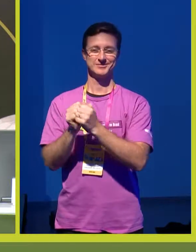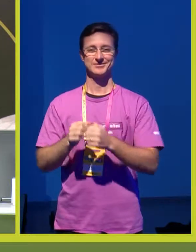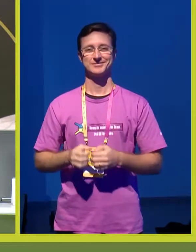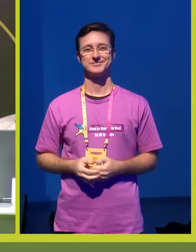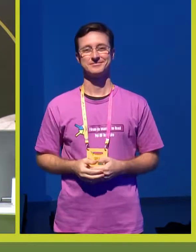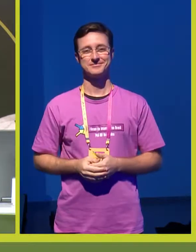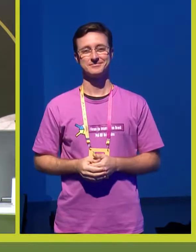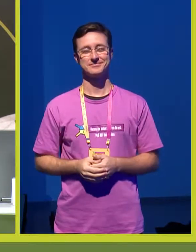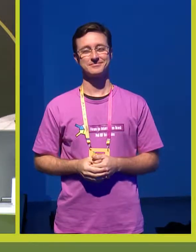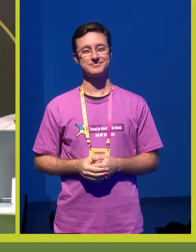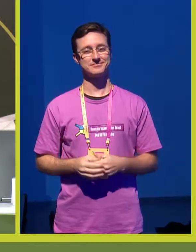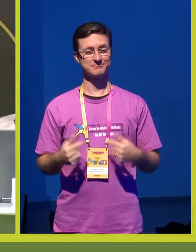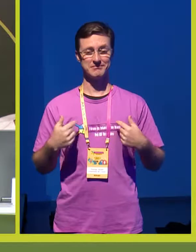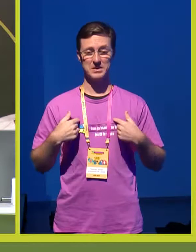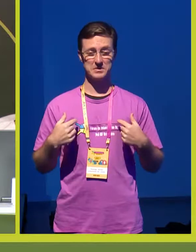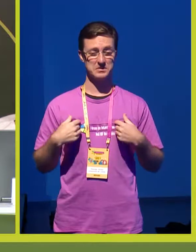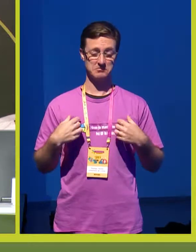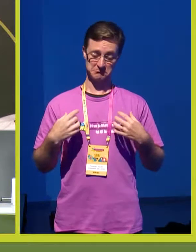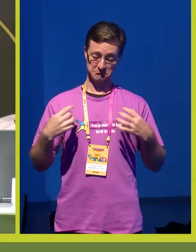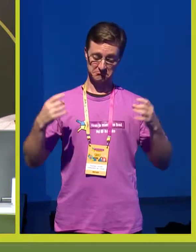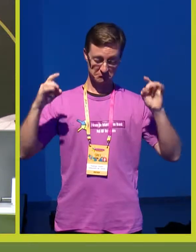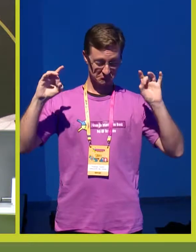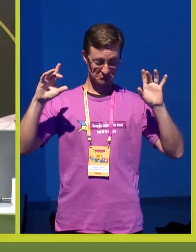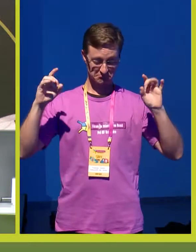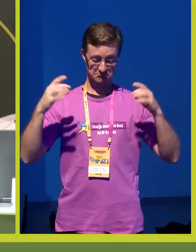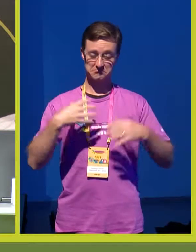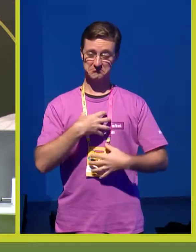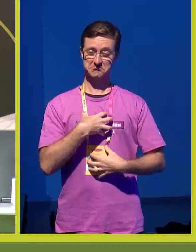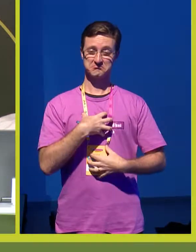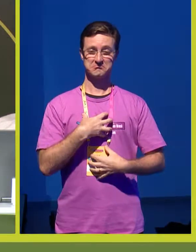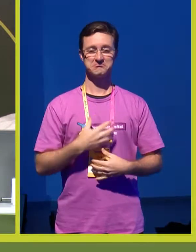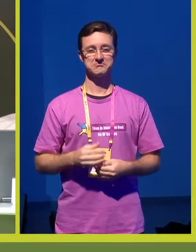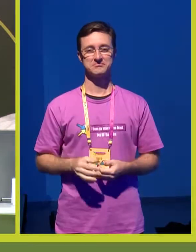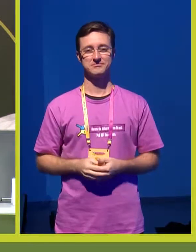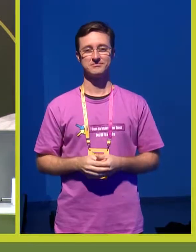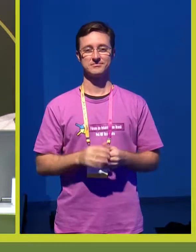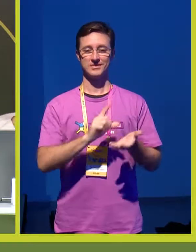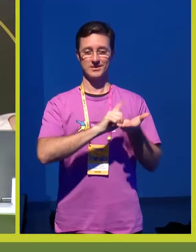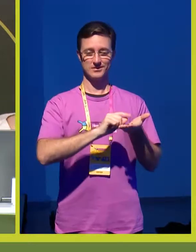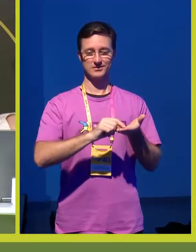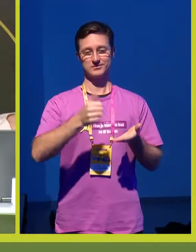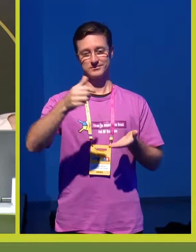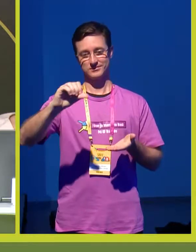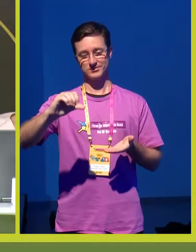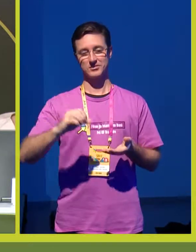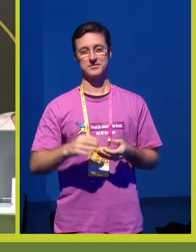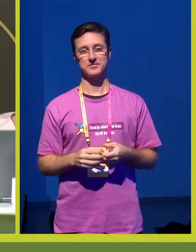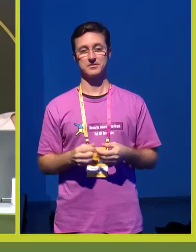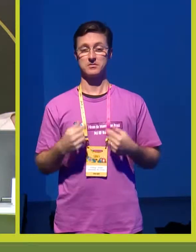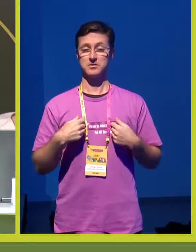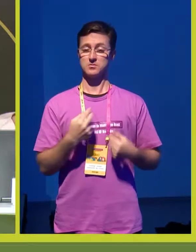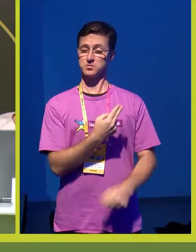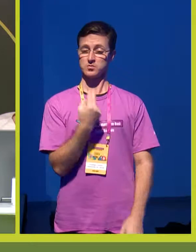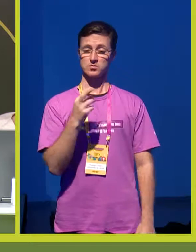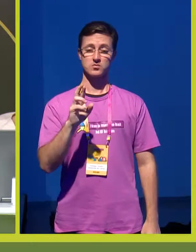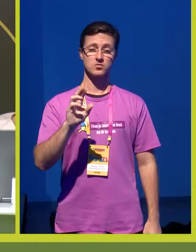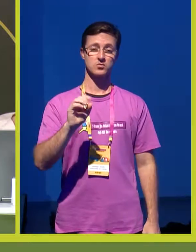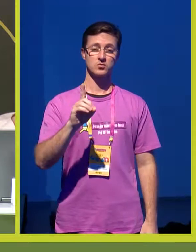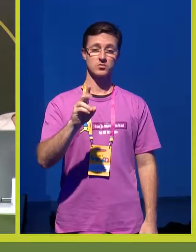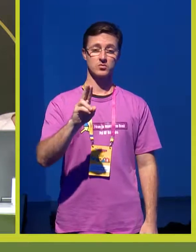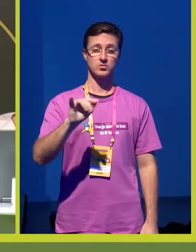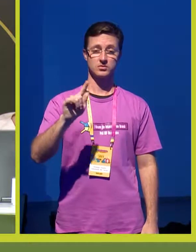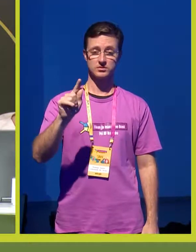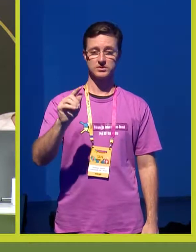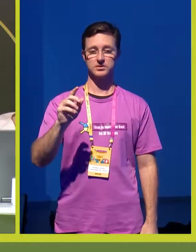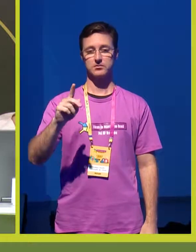uma honra atender o convite do artigo 19. Meu nome é Rodrigo Prado, sou procurador da República